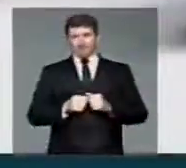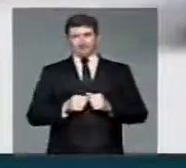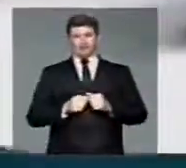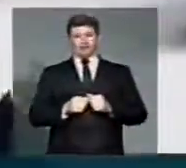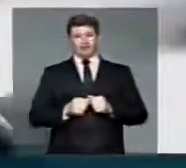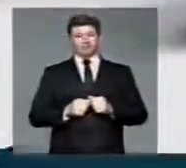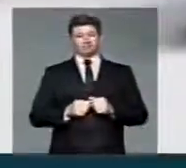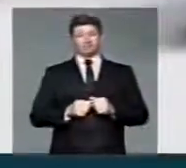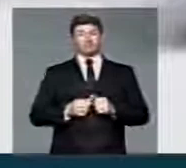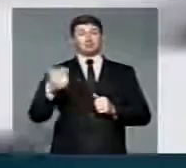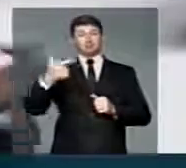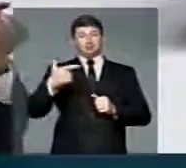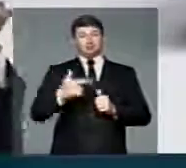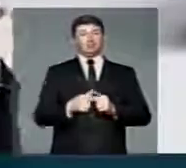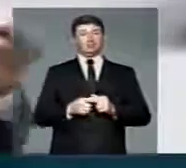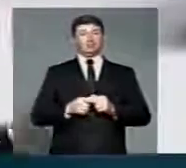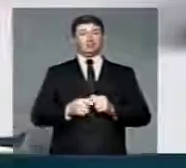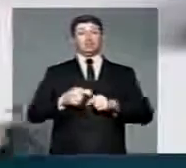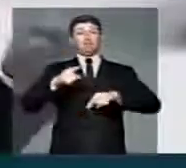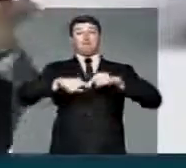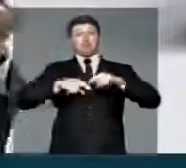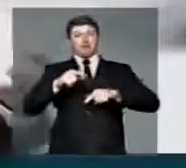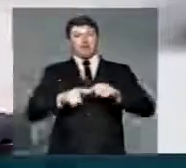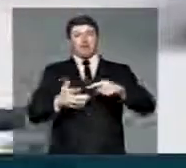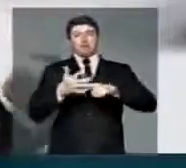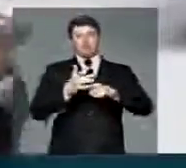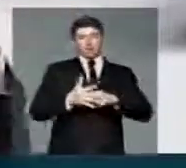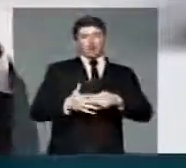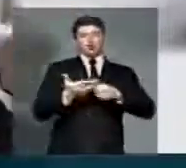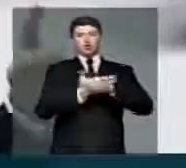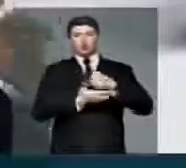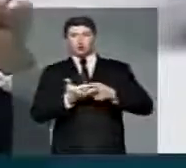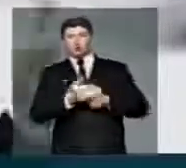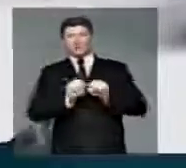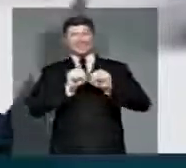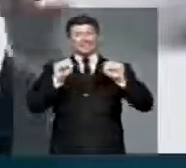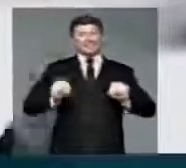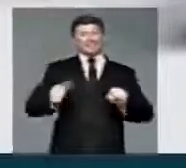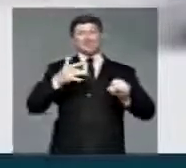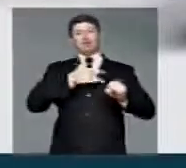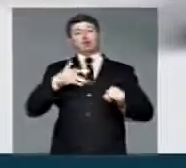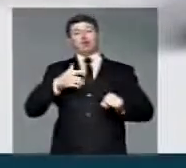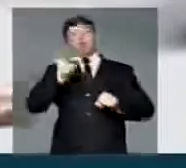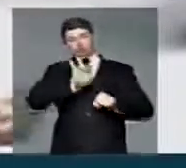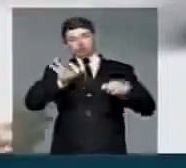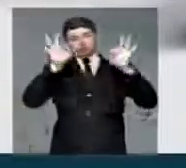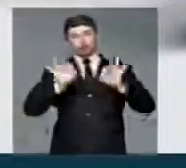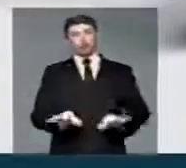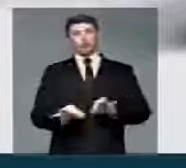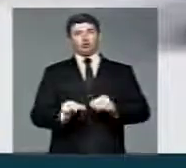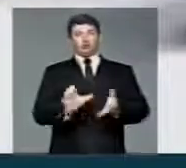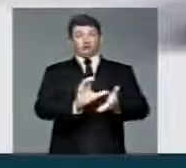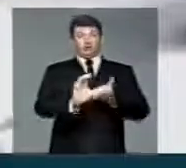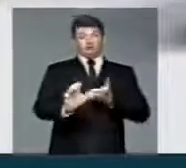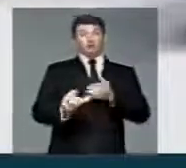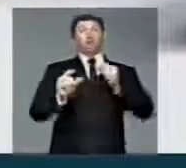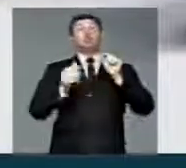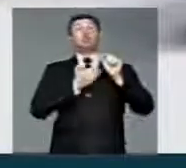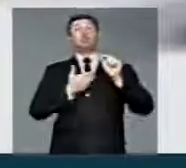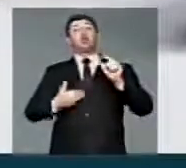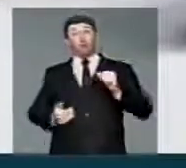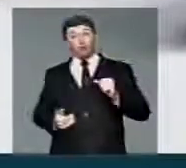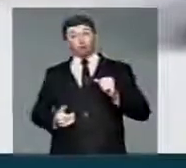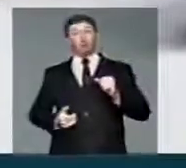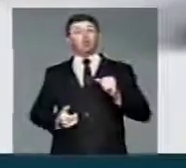fazemos lá fora. Segundo, tem que ter equipamento, tem que ter estrutura, tem que ter um sistema de saúde que funcione, que seja financiado e que os